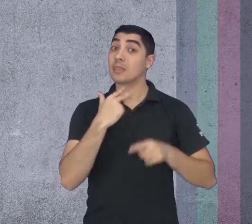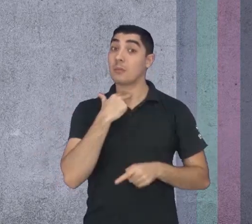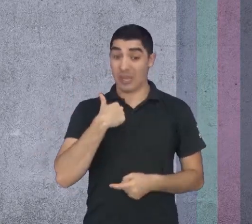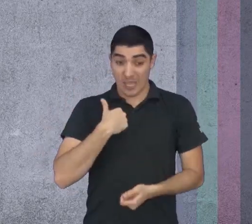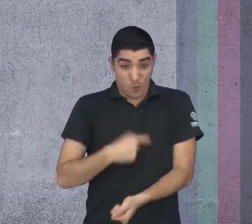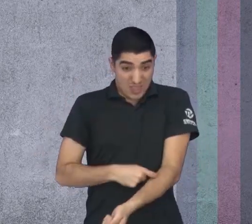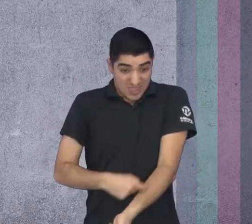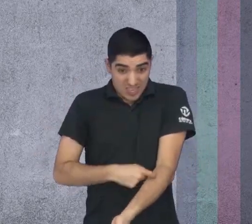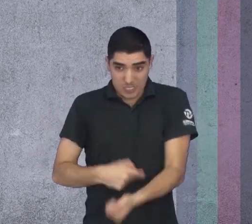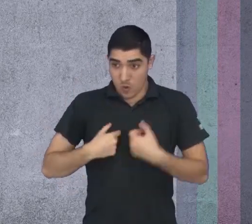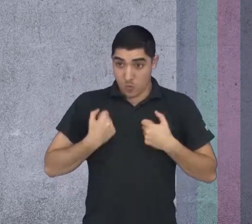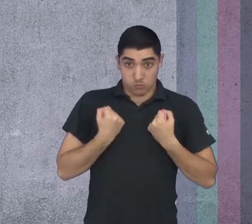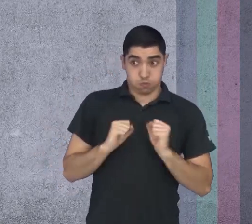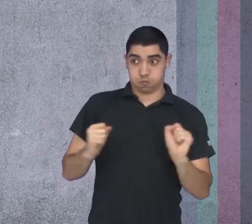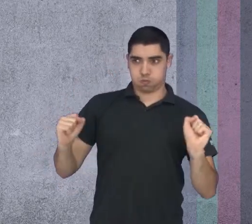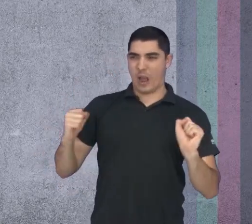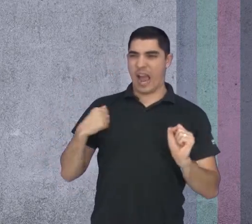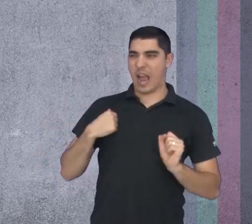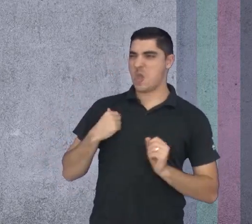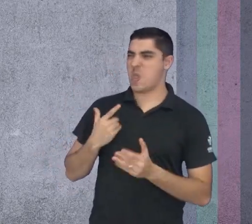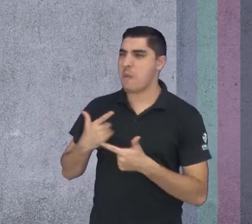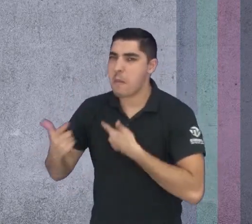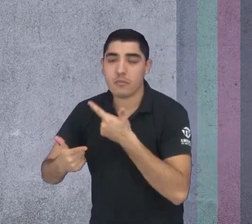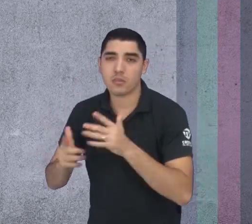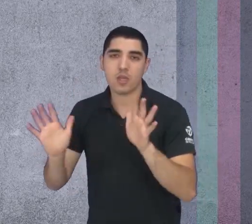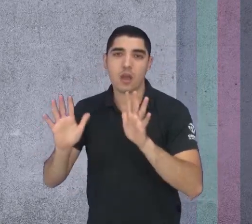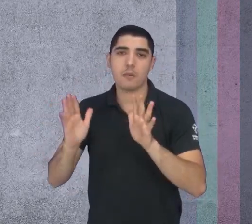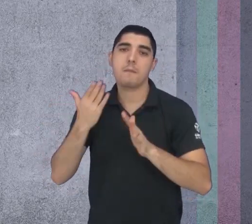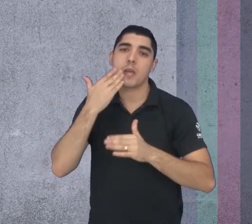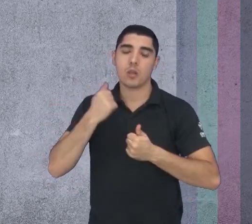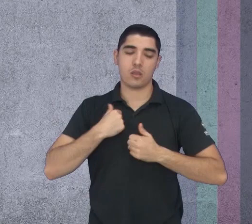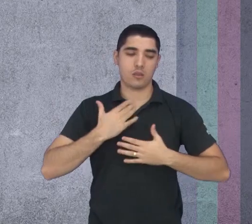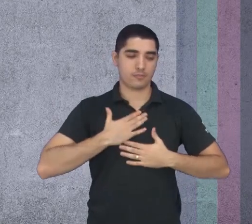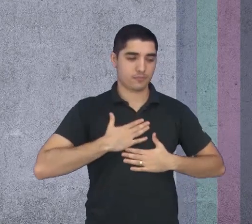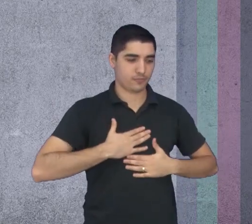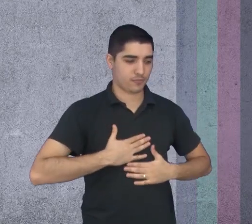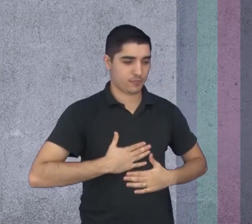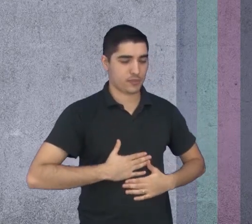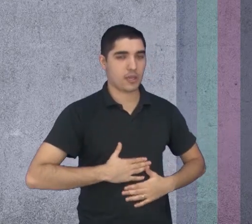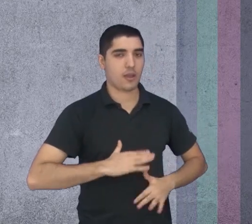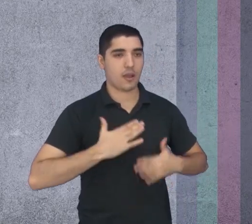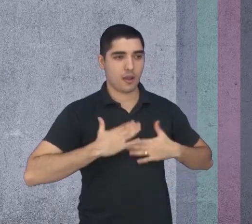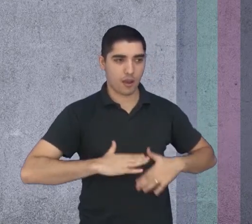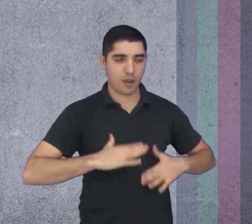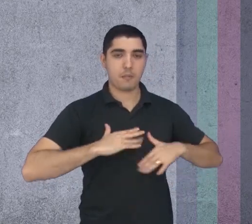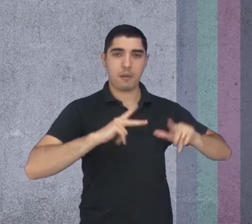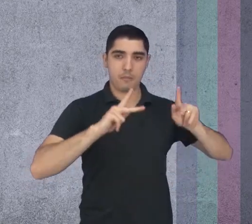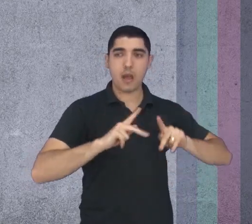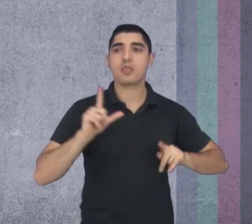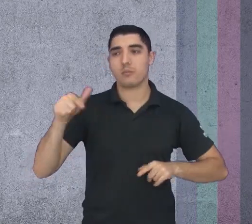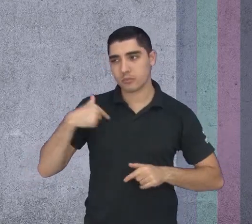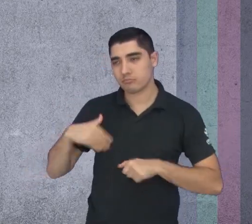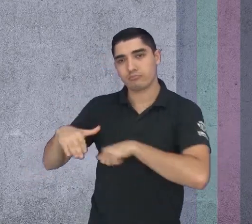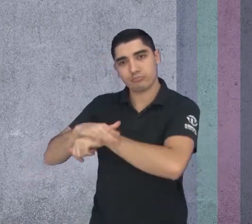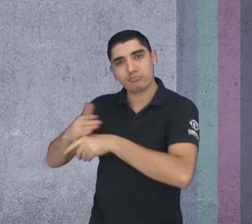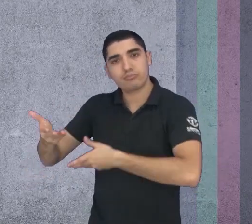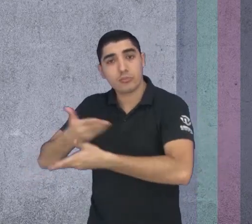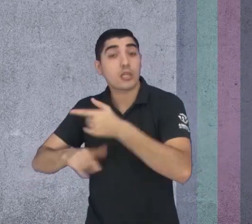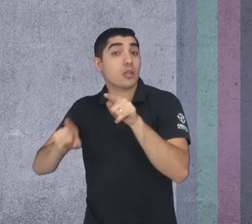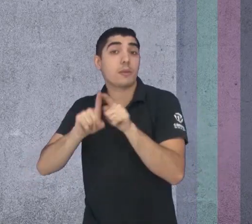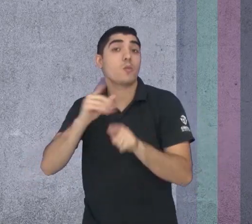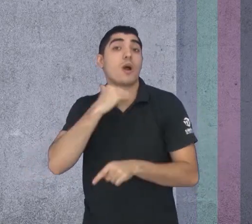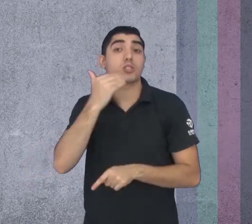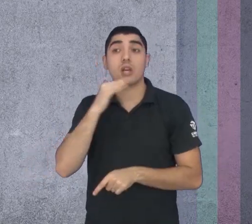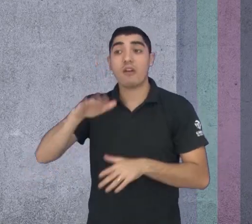espere transbordar essa emoção a chegar no ponto de incomodar o outro, de levar para ele uma conta emocional que não é para ele pagar.